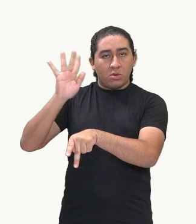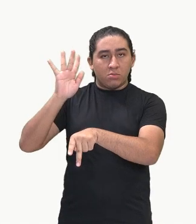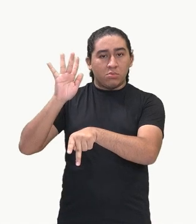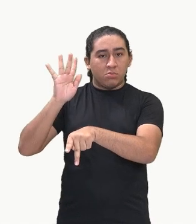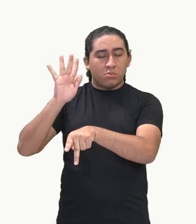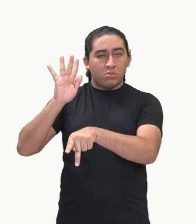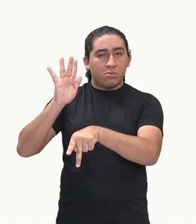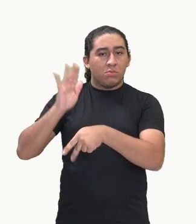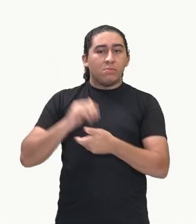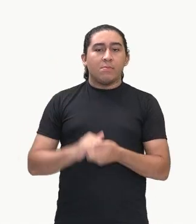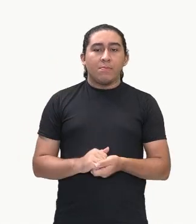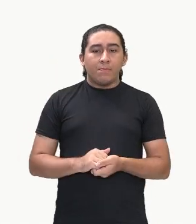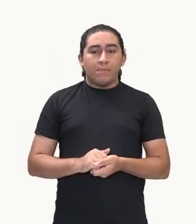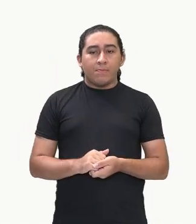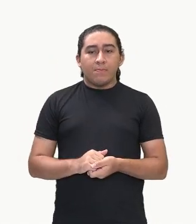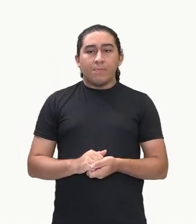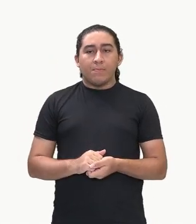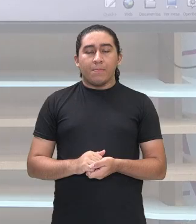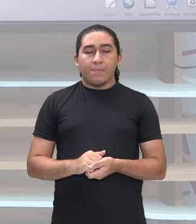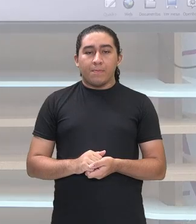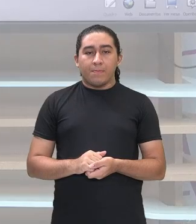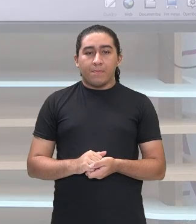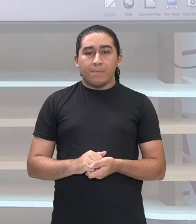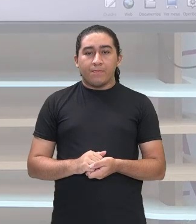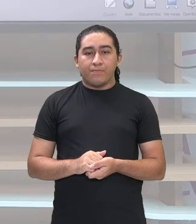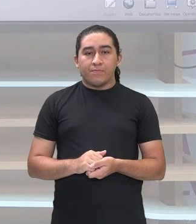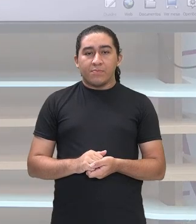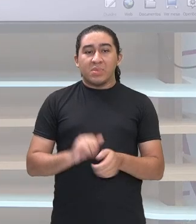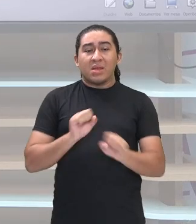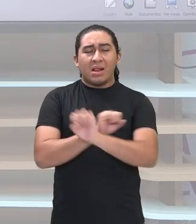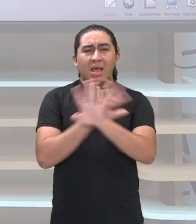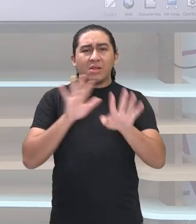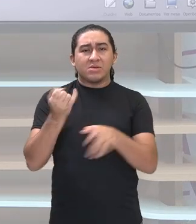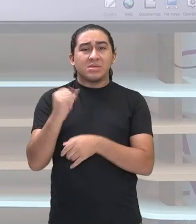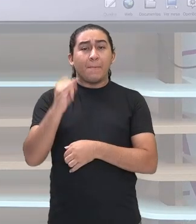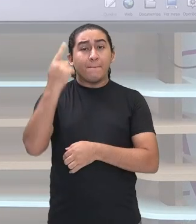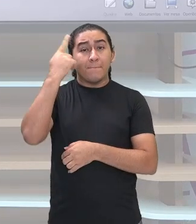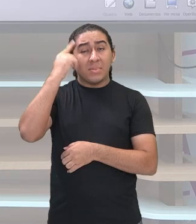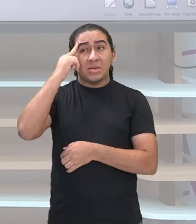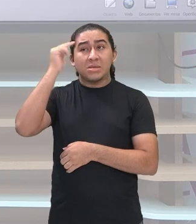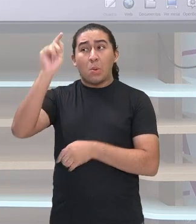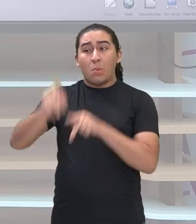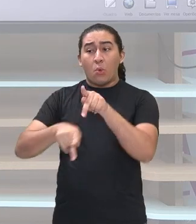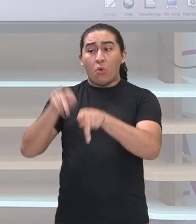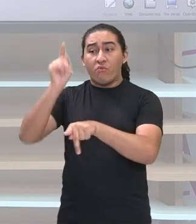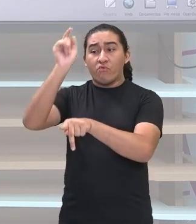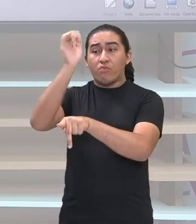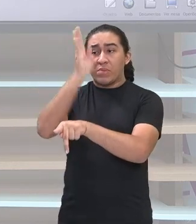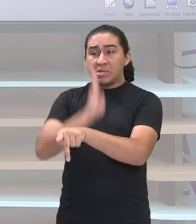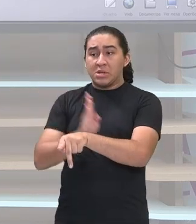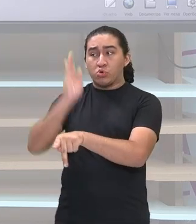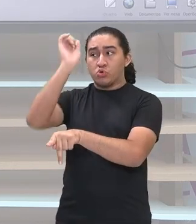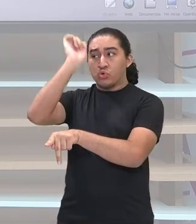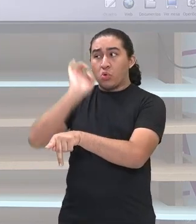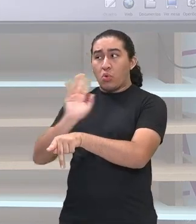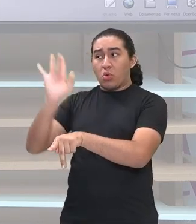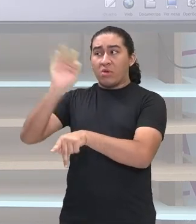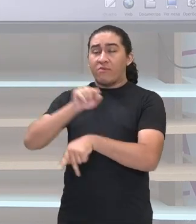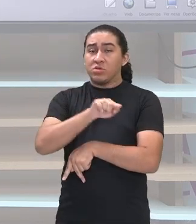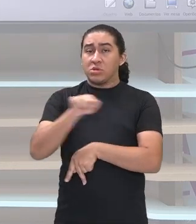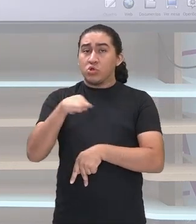É claro que quando eu digo o povo brasileiro sonha, você não vai